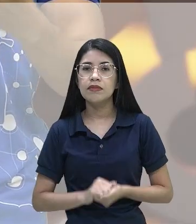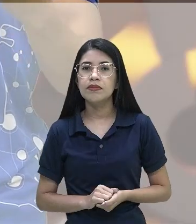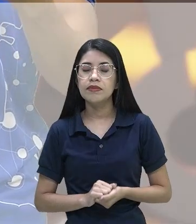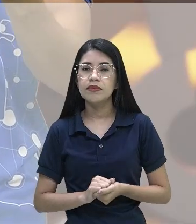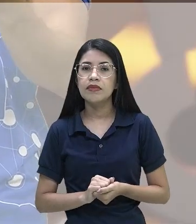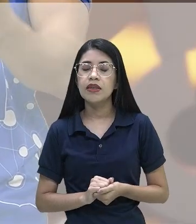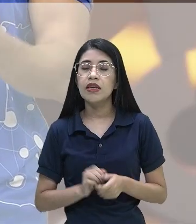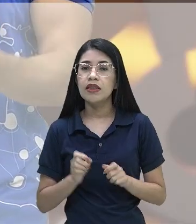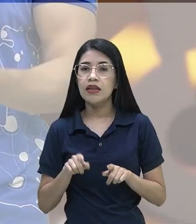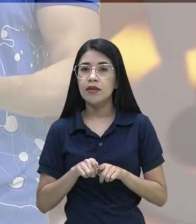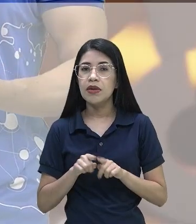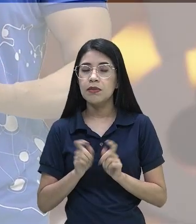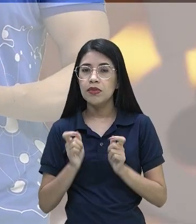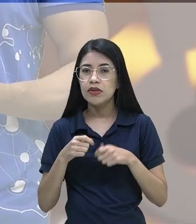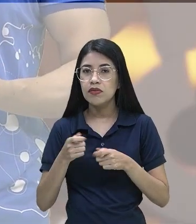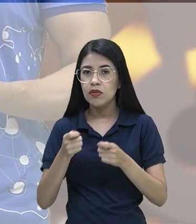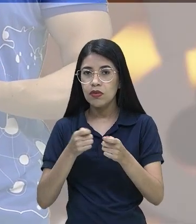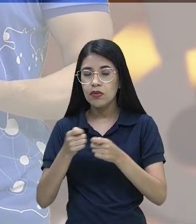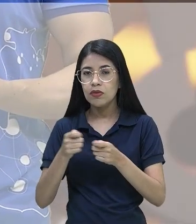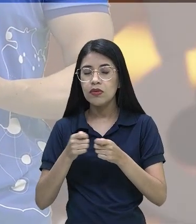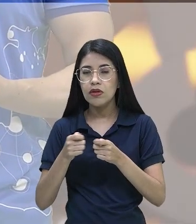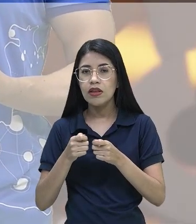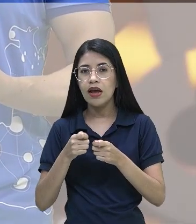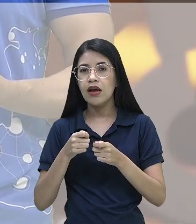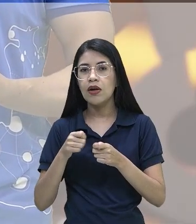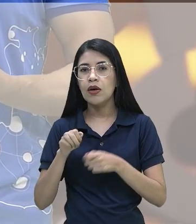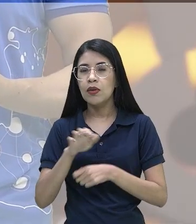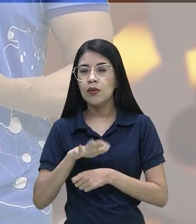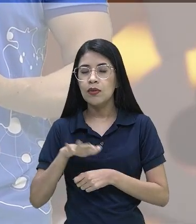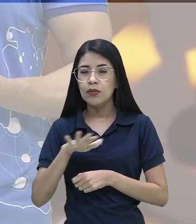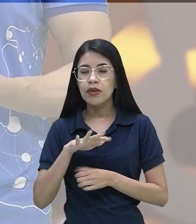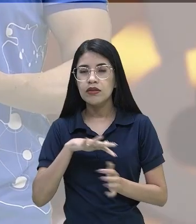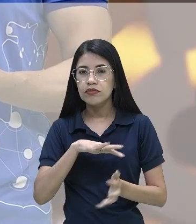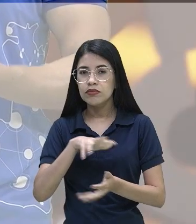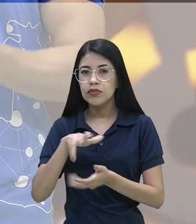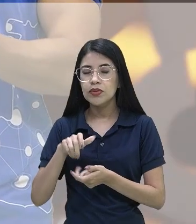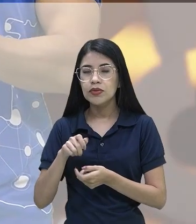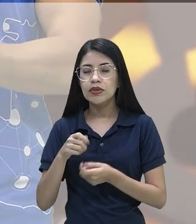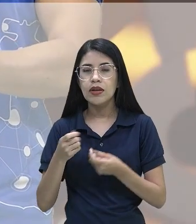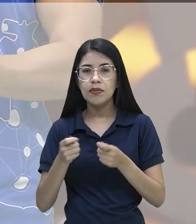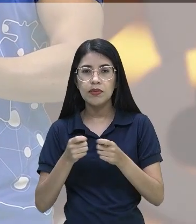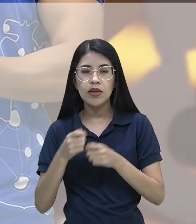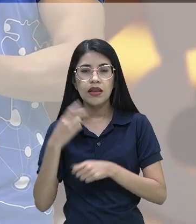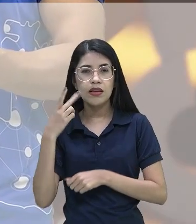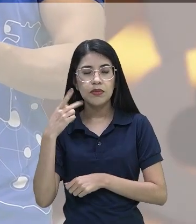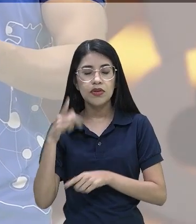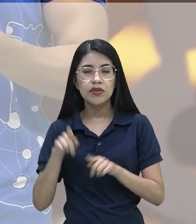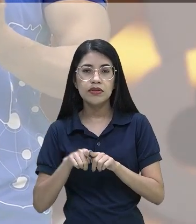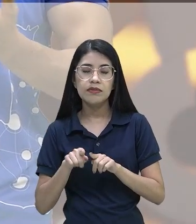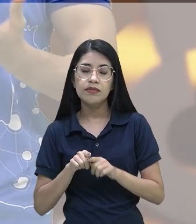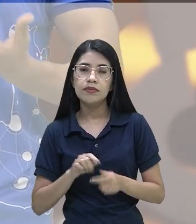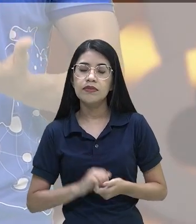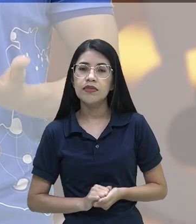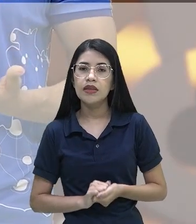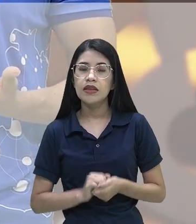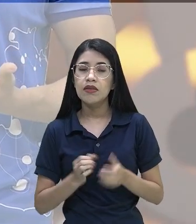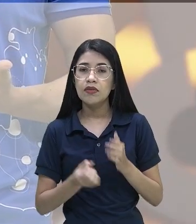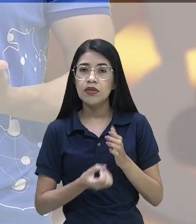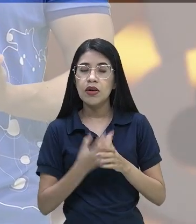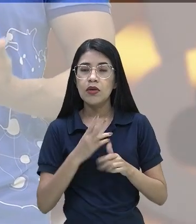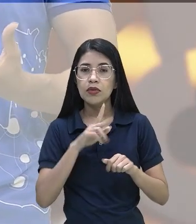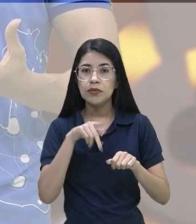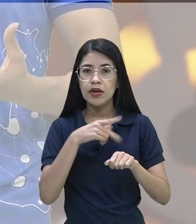e terem esse controle ali da geopolítica mundial, por assim dizer. E surgem ali Estados Unidos e